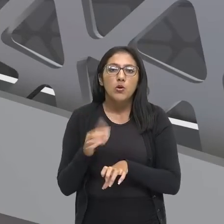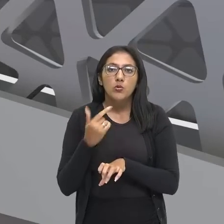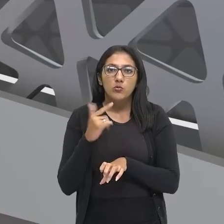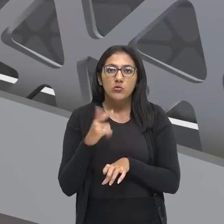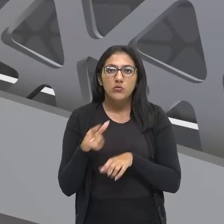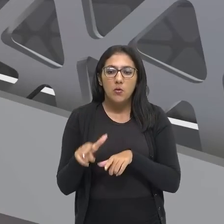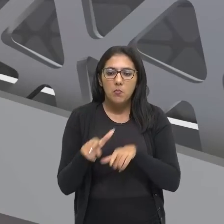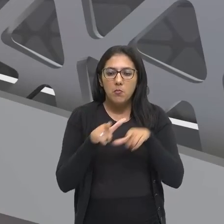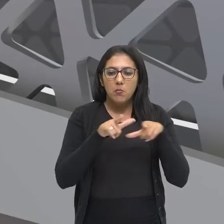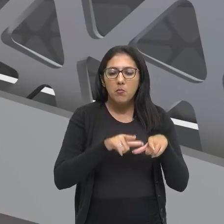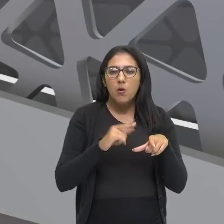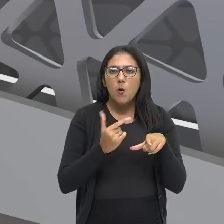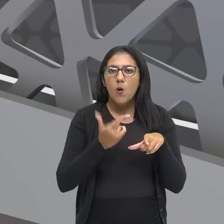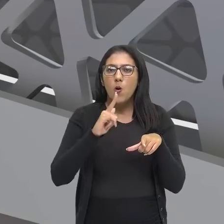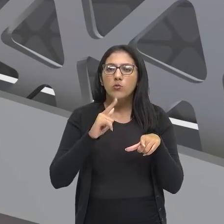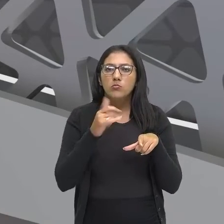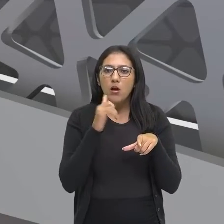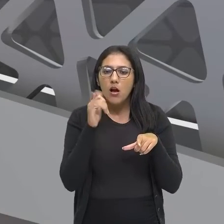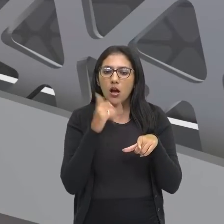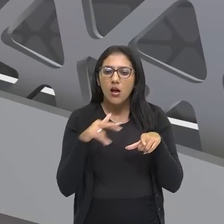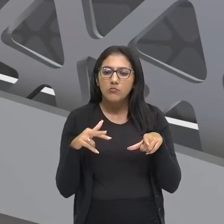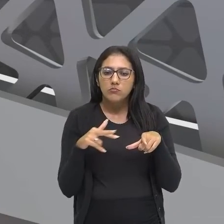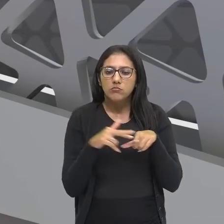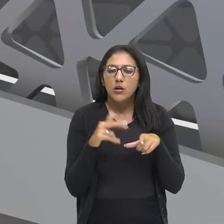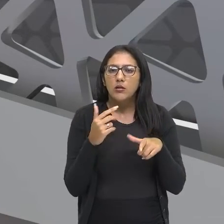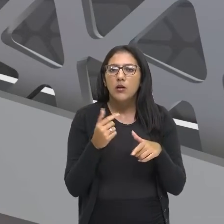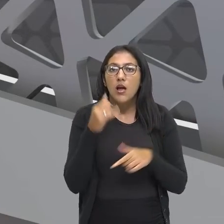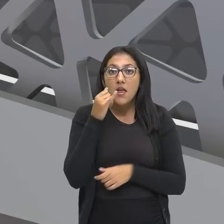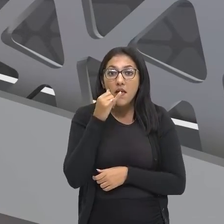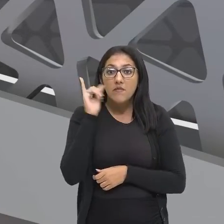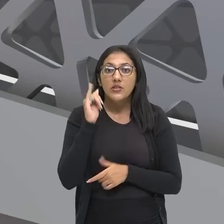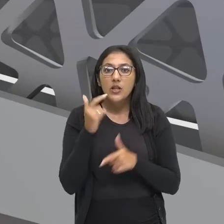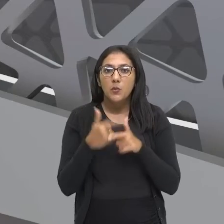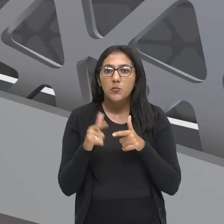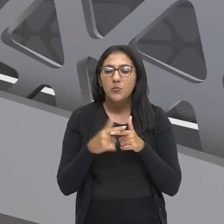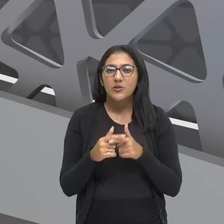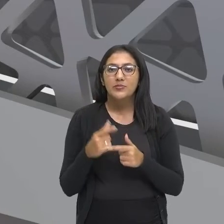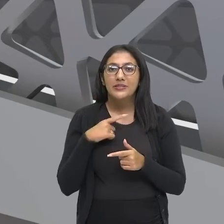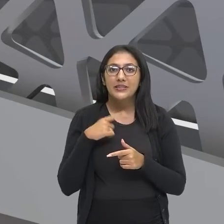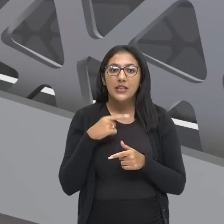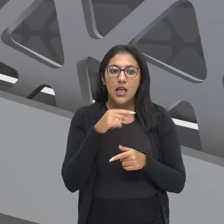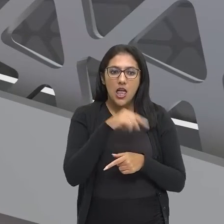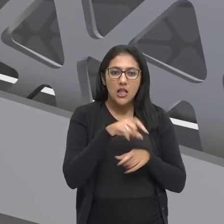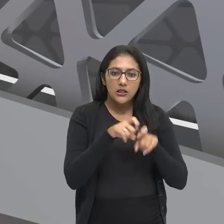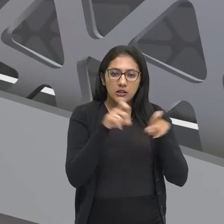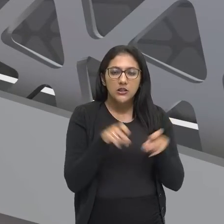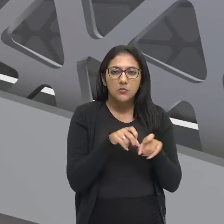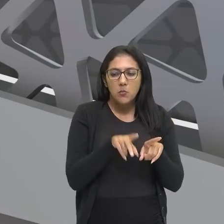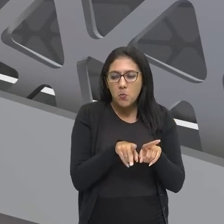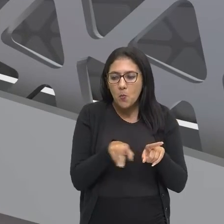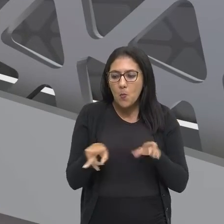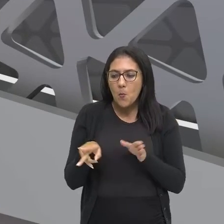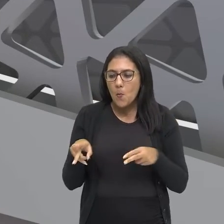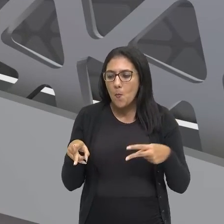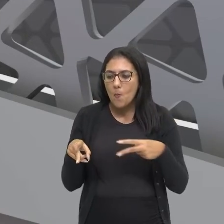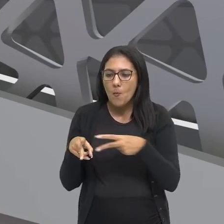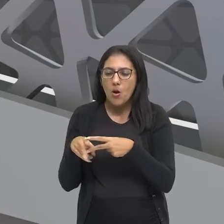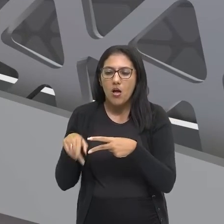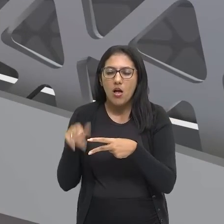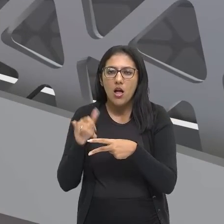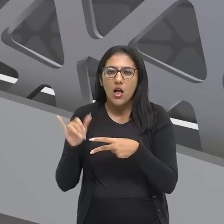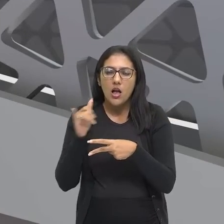aquilo vai acontecer, ok? A gente se prepara. É uma falta de energia planejada.